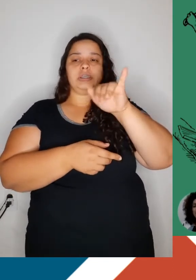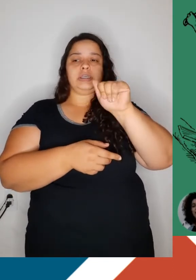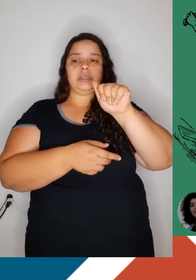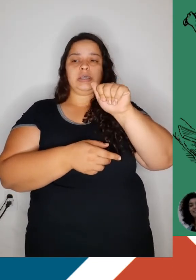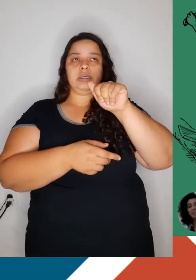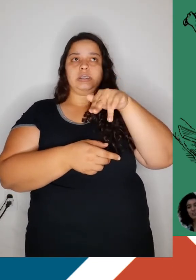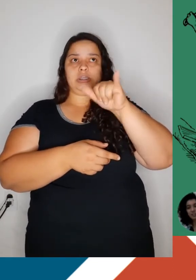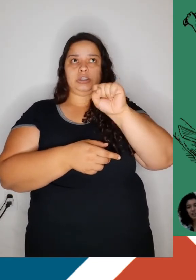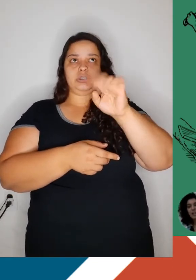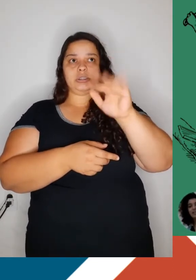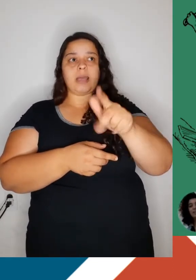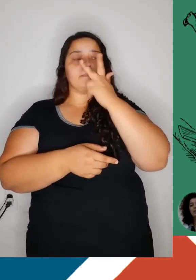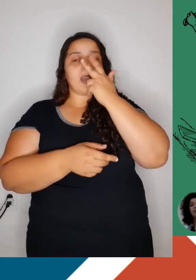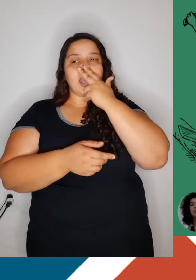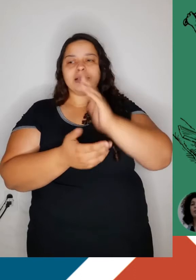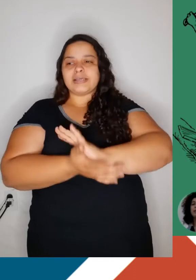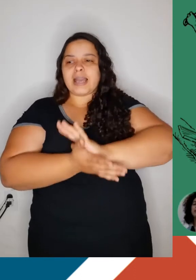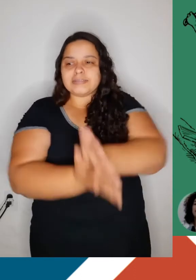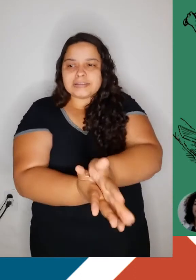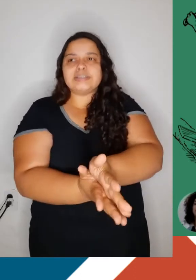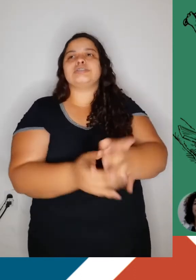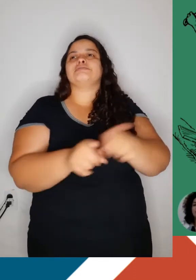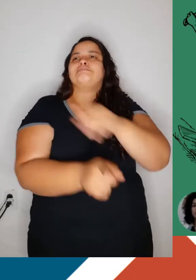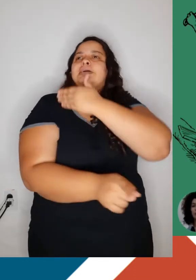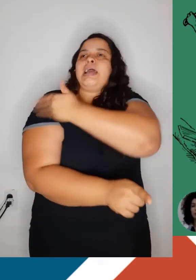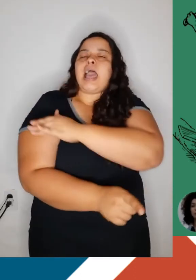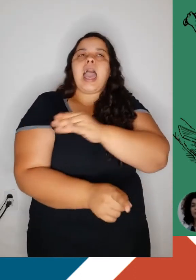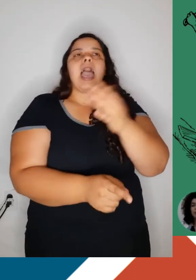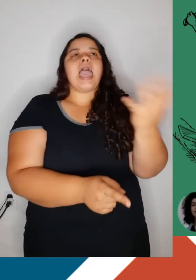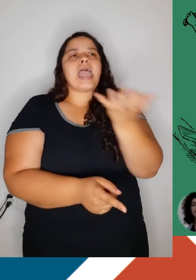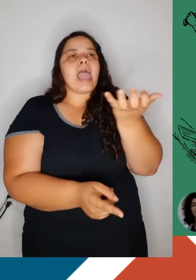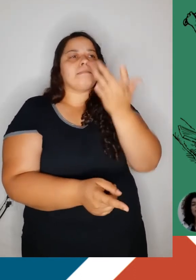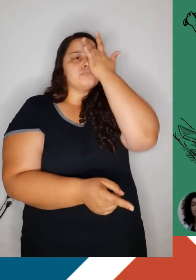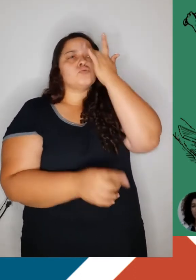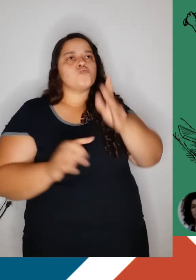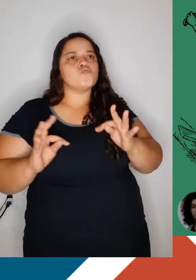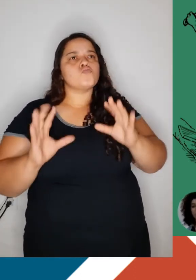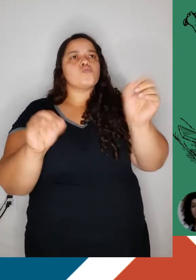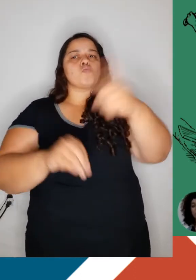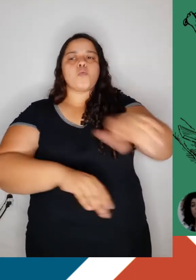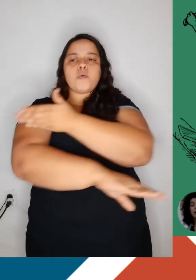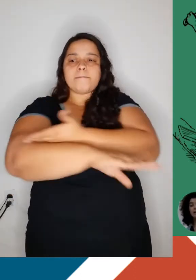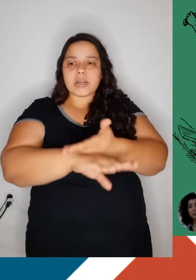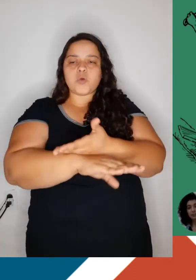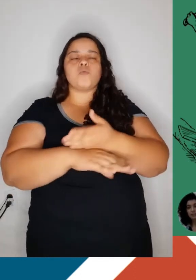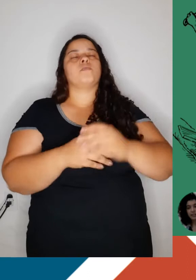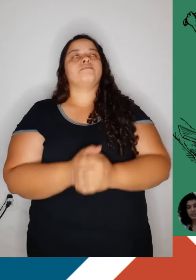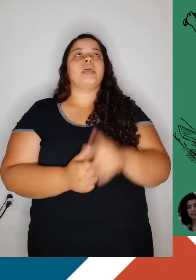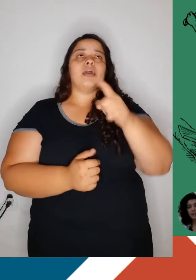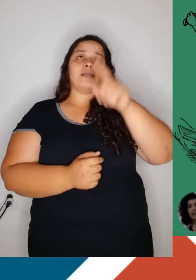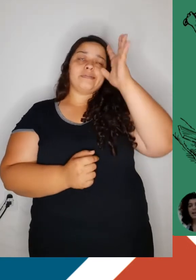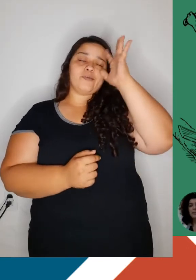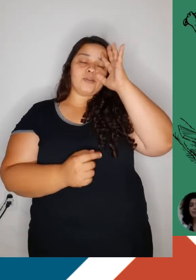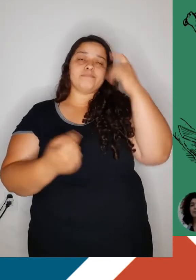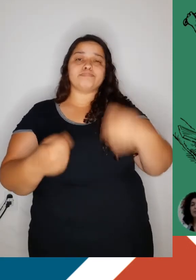de caráter racistas, que defendiam o branqueamento social. Segundo essas teorias, já superadas pela